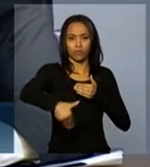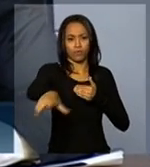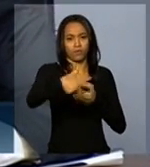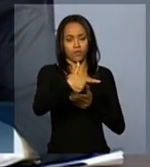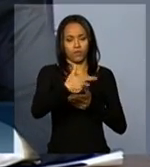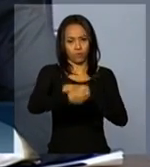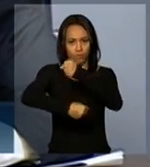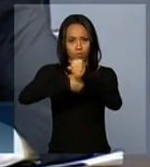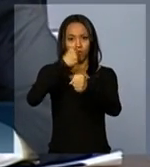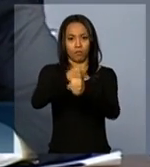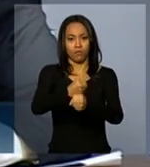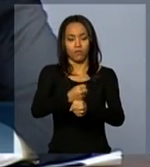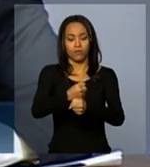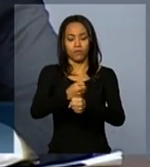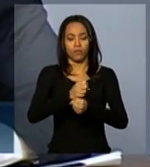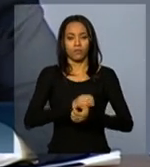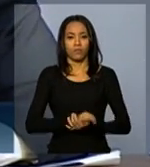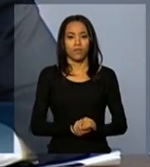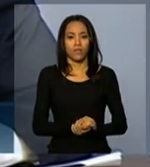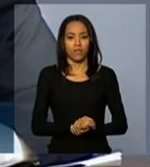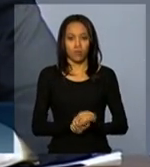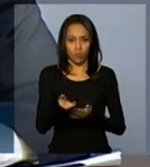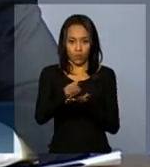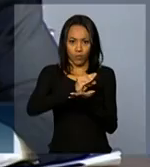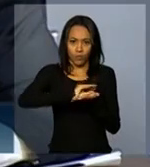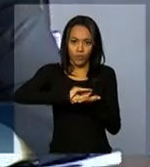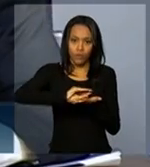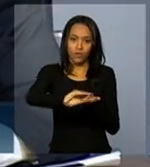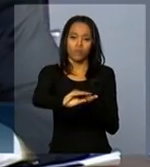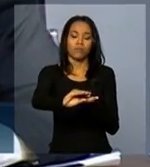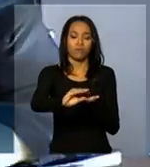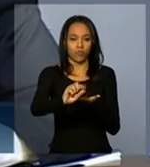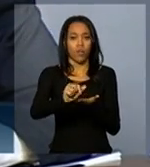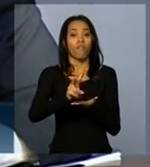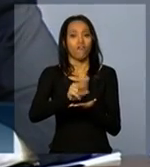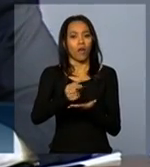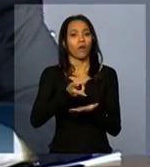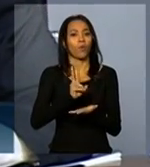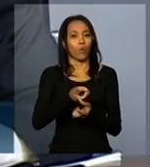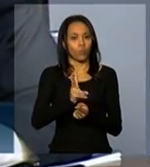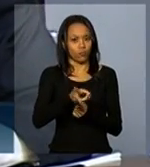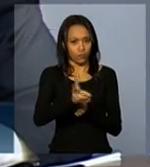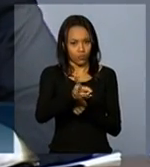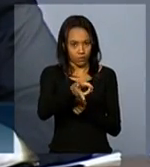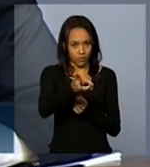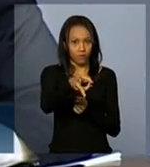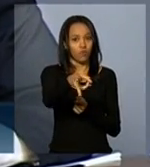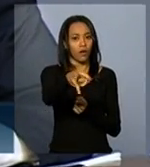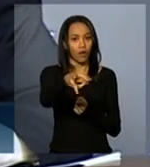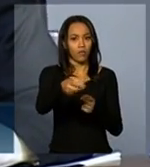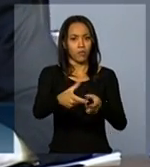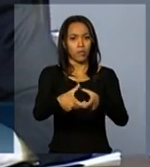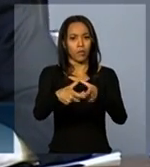e o investimento vai continuar numa trajetória crescente